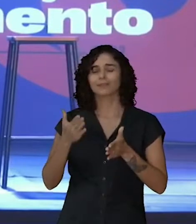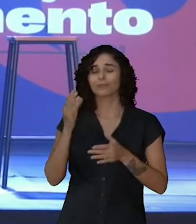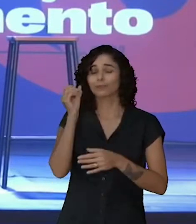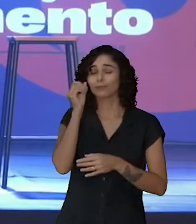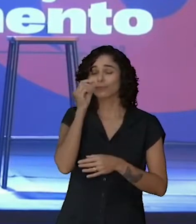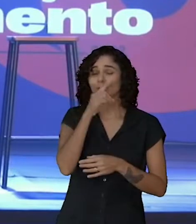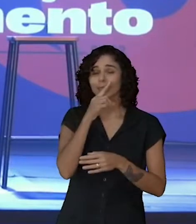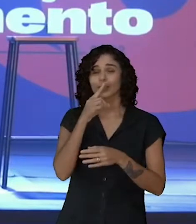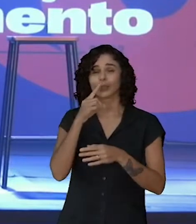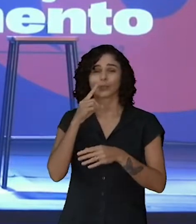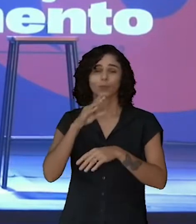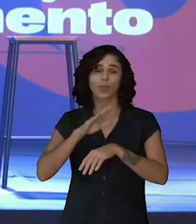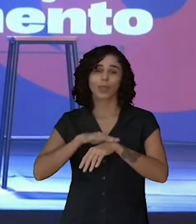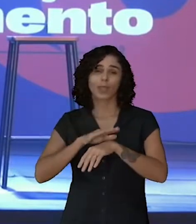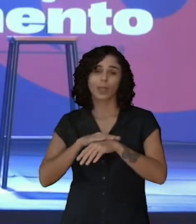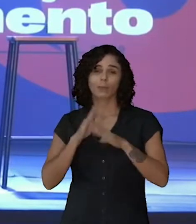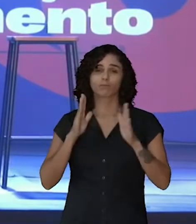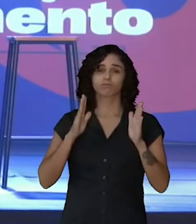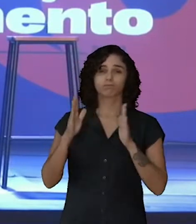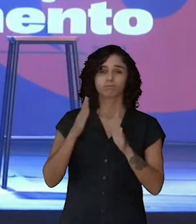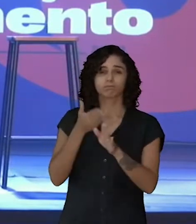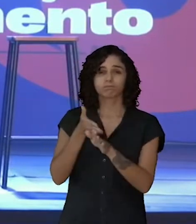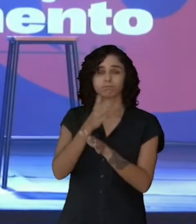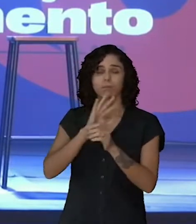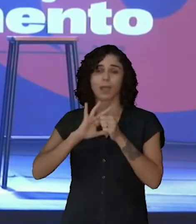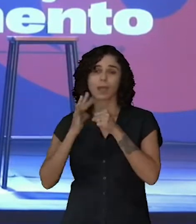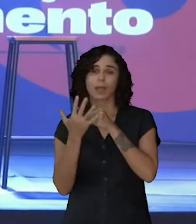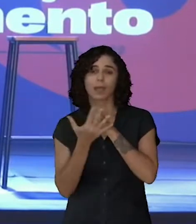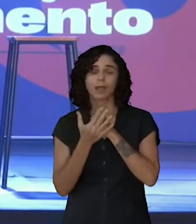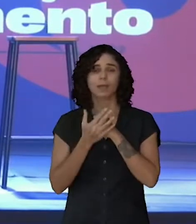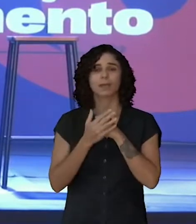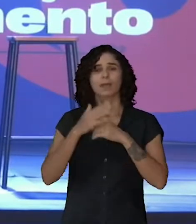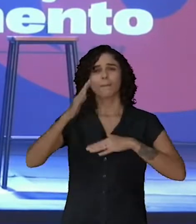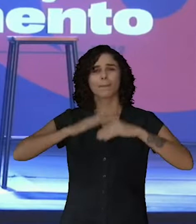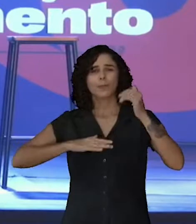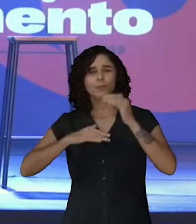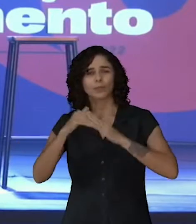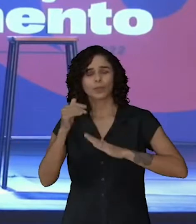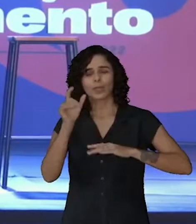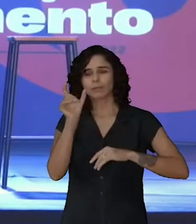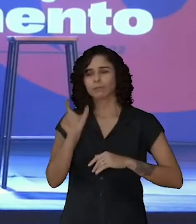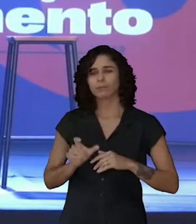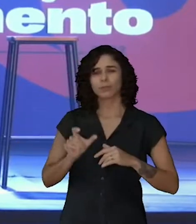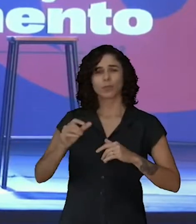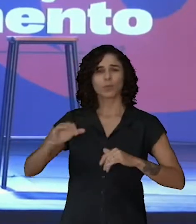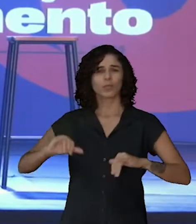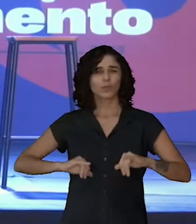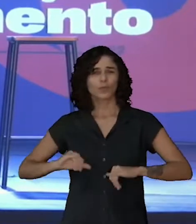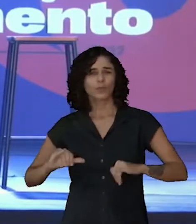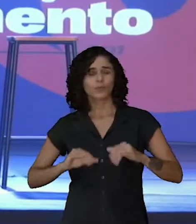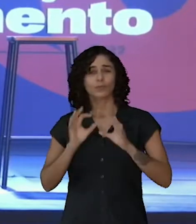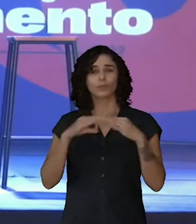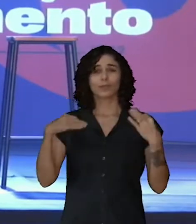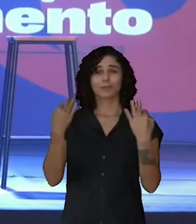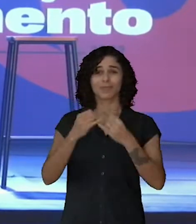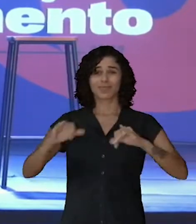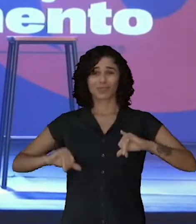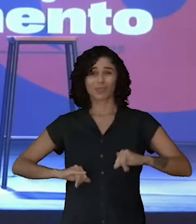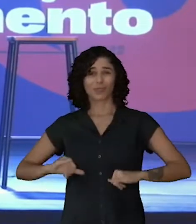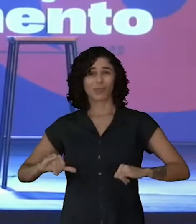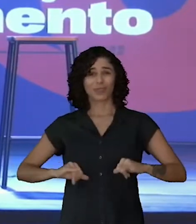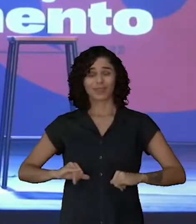período. Profissionais sofreram, famílias sofreram, nós tivemos perdas